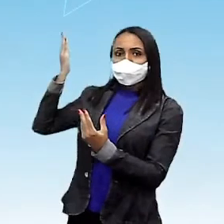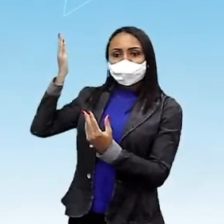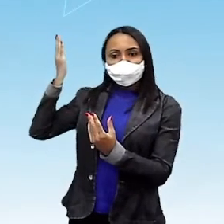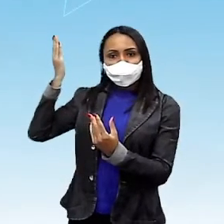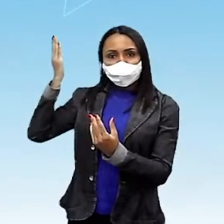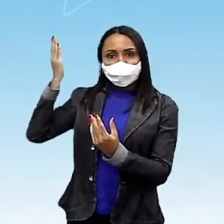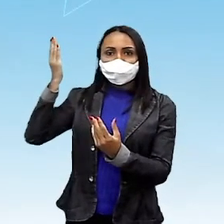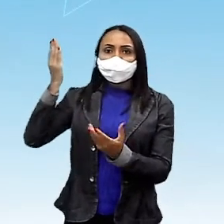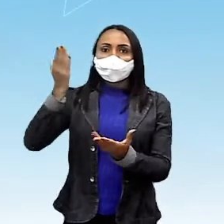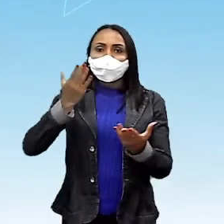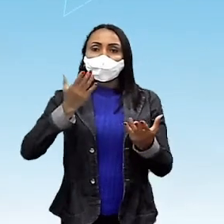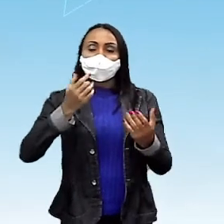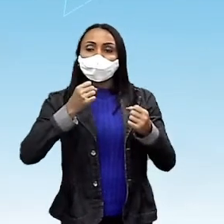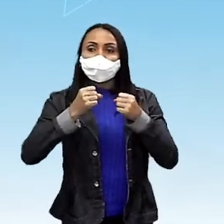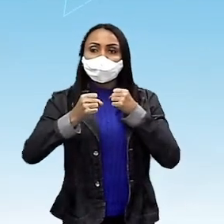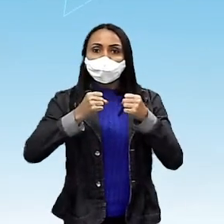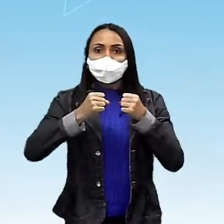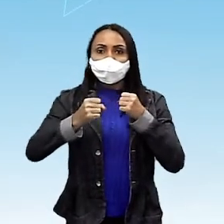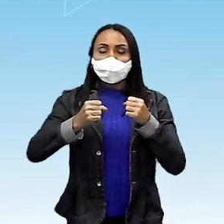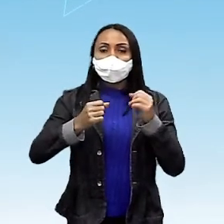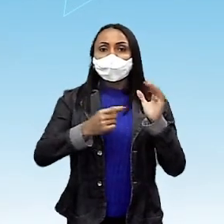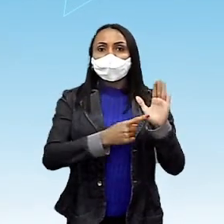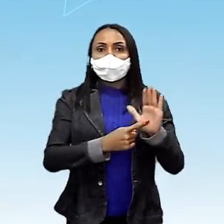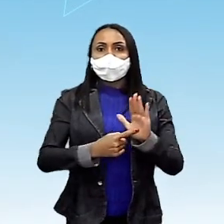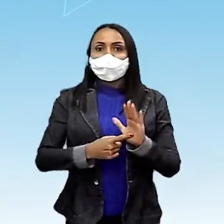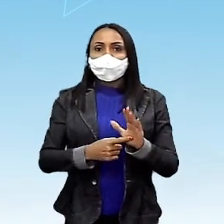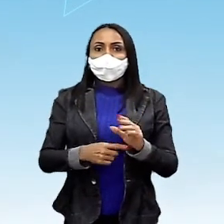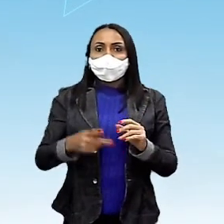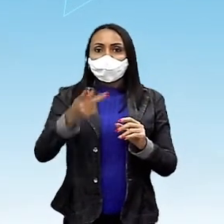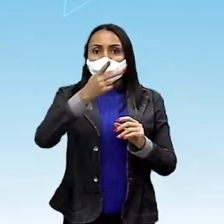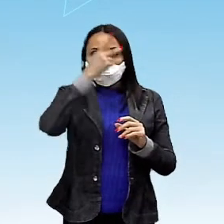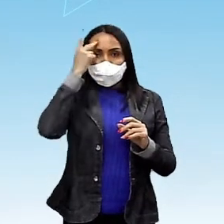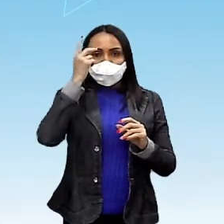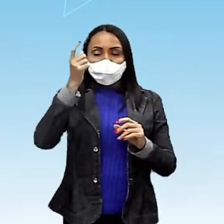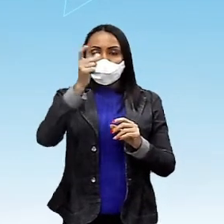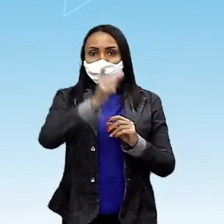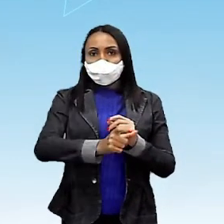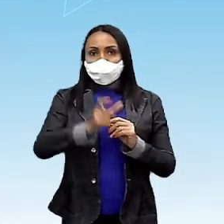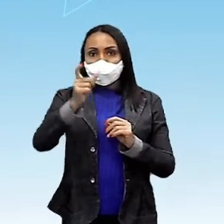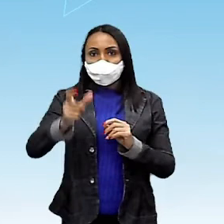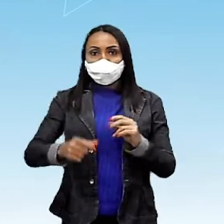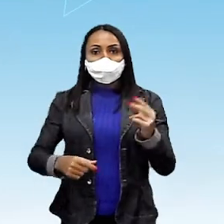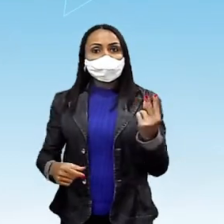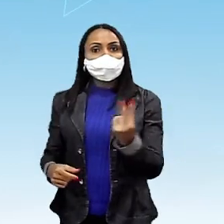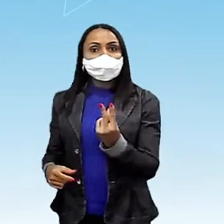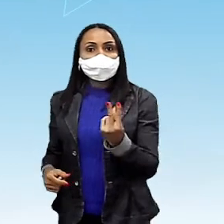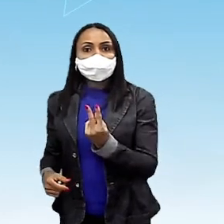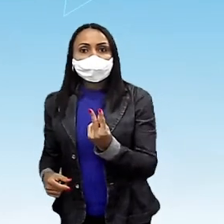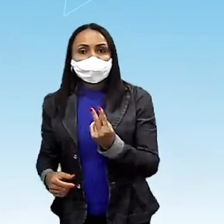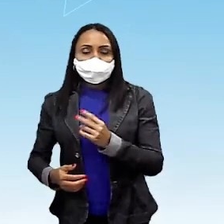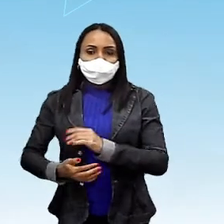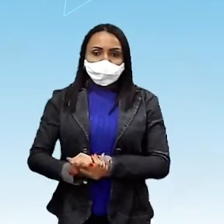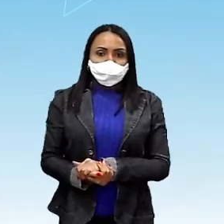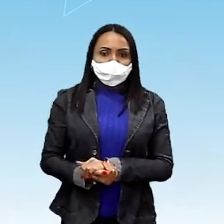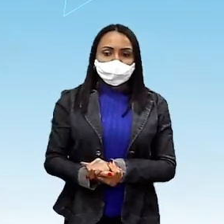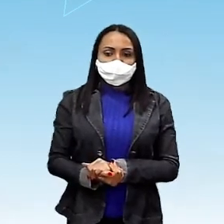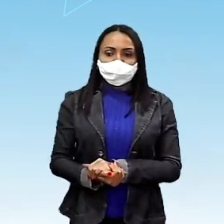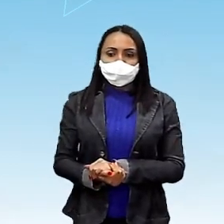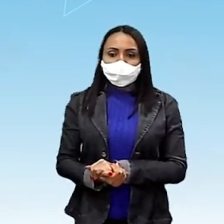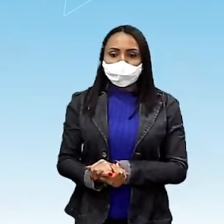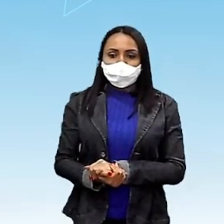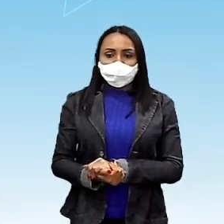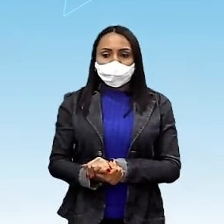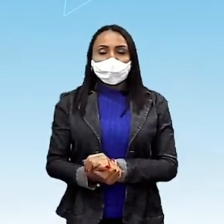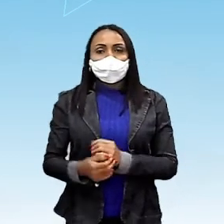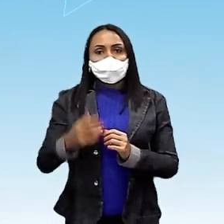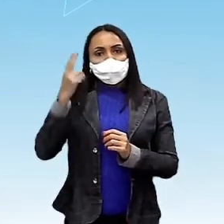uma entrevista, ela apresenta o quê? Duas pessoas, aquela que está se apresentando e o entrevistador. Em